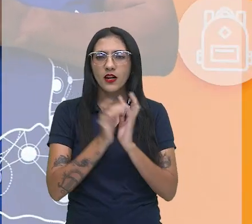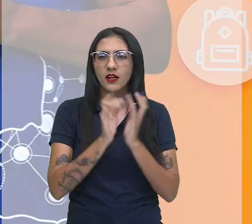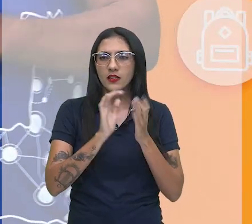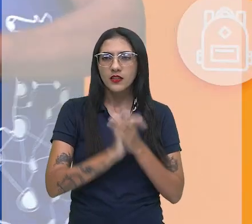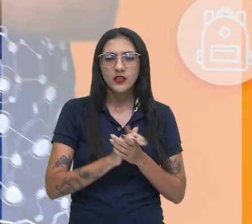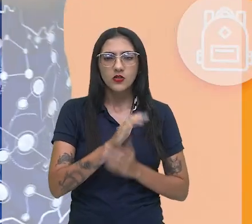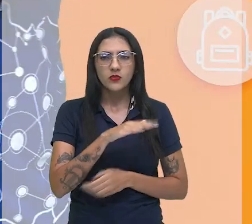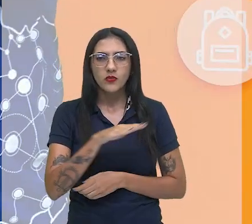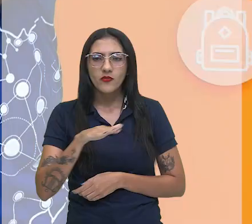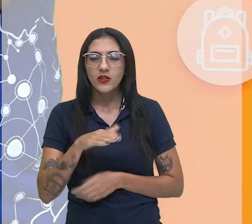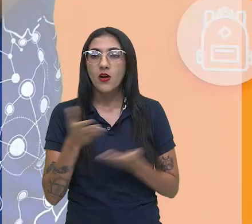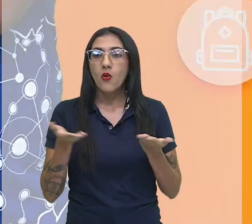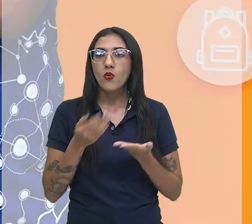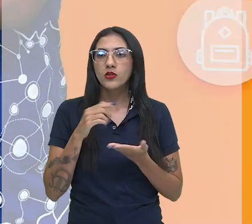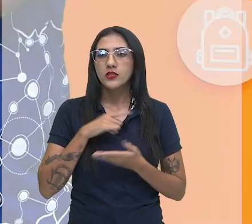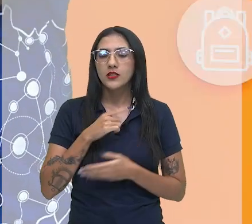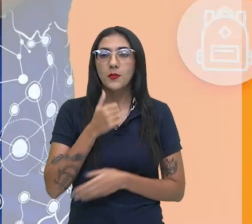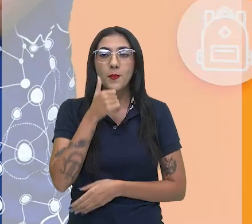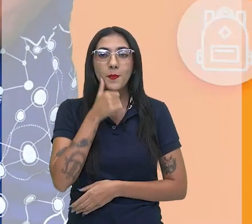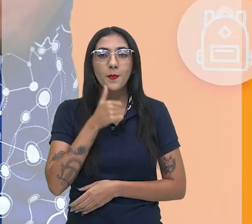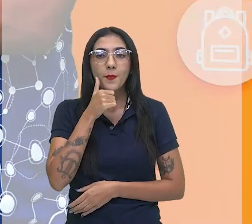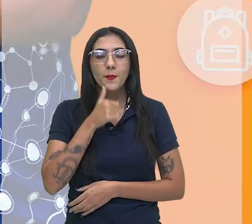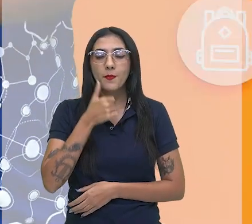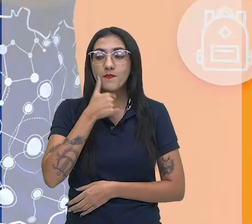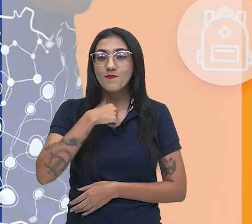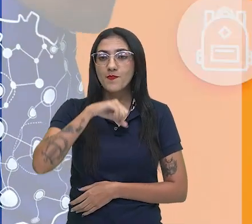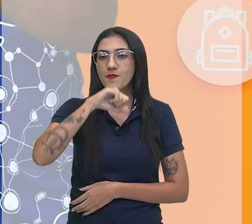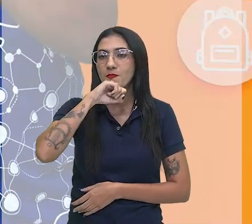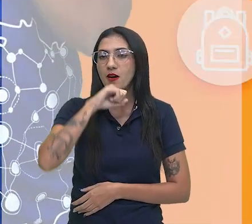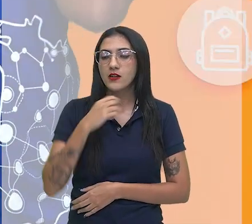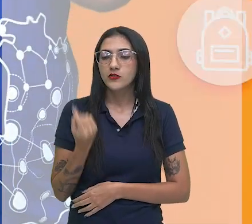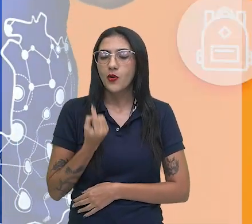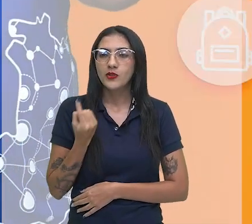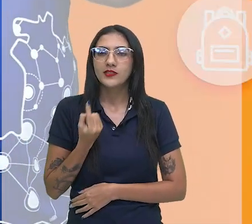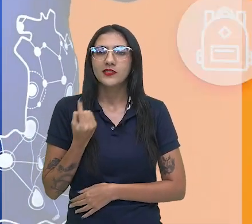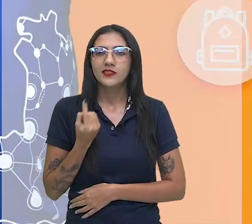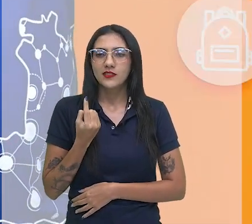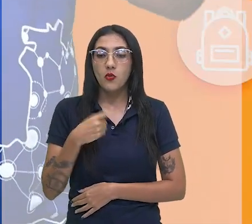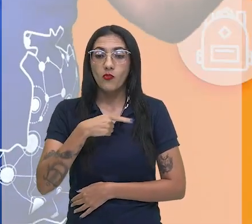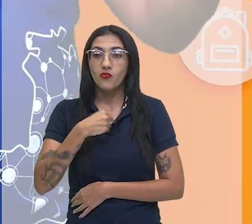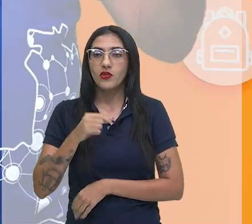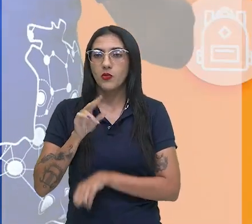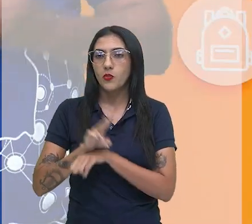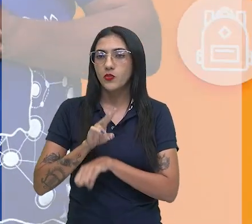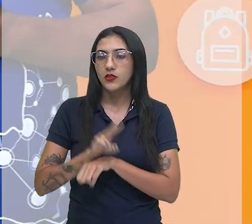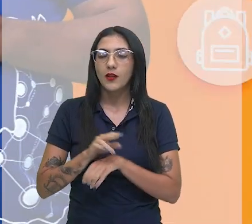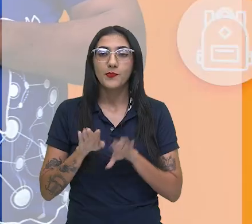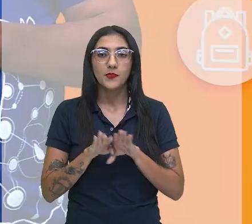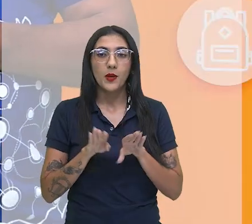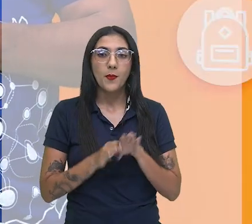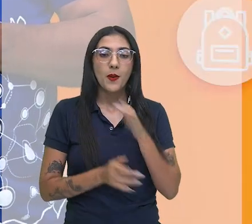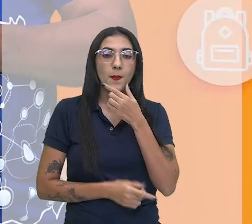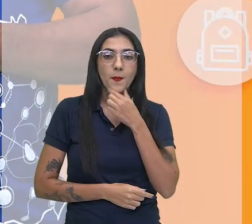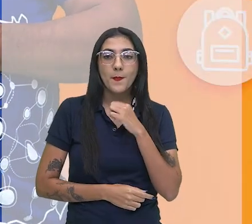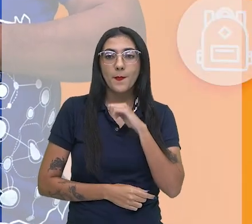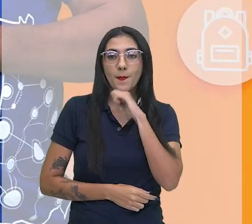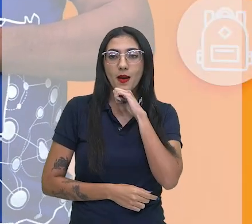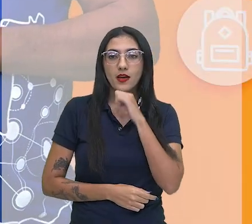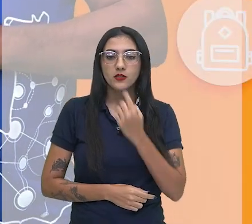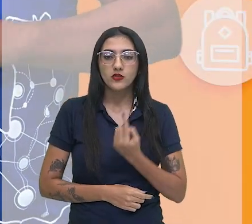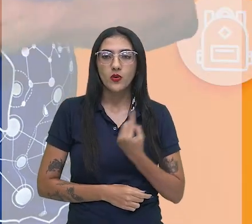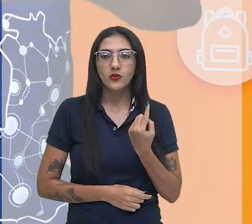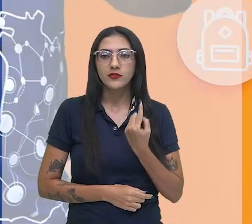mais só isso. Hoje em dia tem mãe solteira, que chamam de mãe solo, que cuida de filhos sozinha, pais também solteiros,